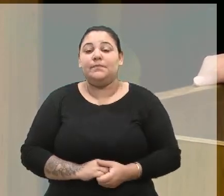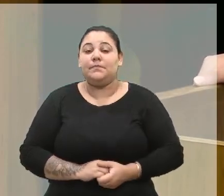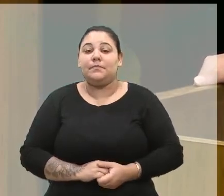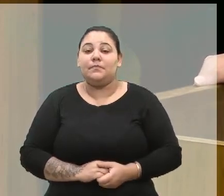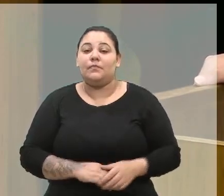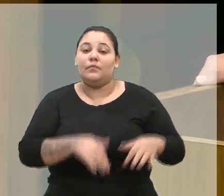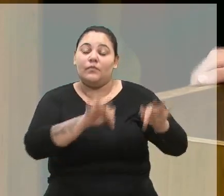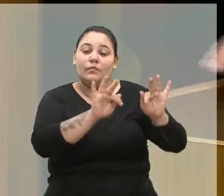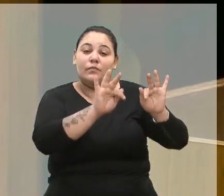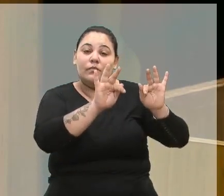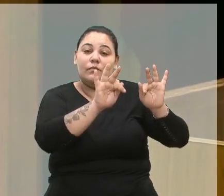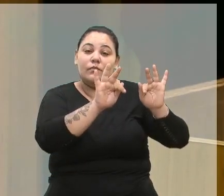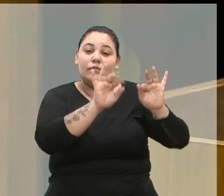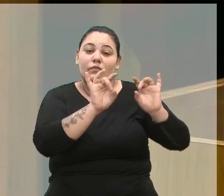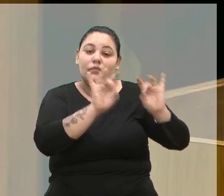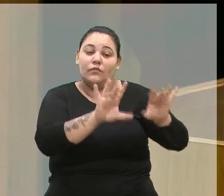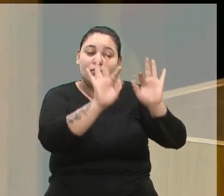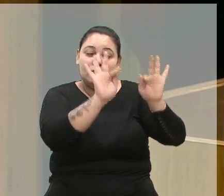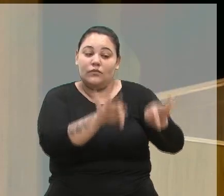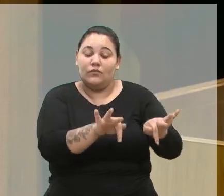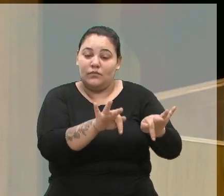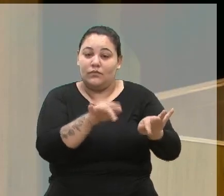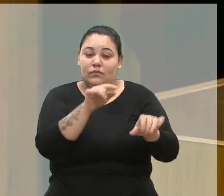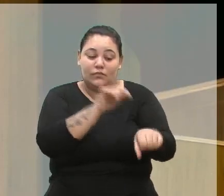acabando, eu gostaria de deixar aqui